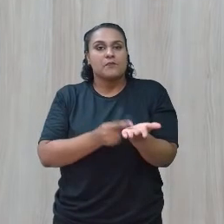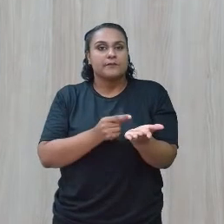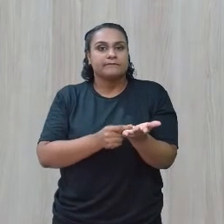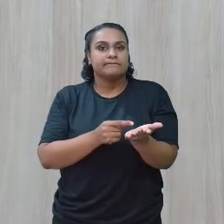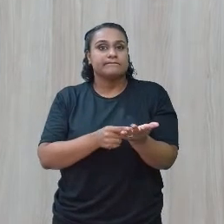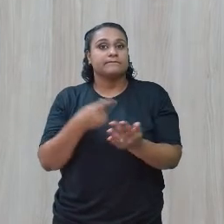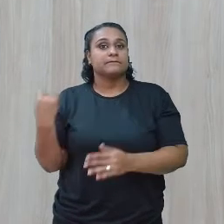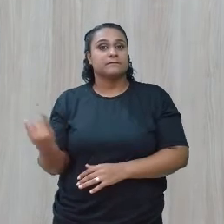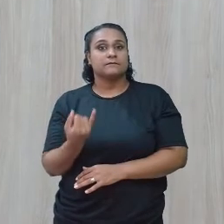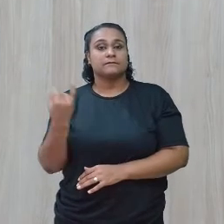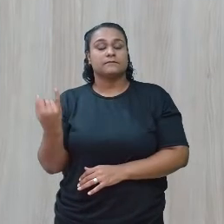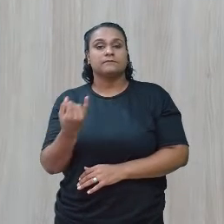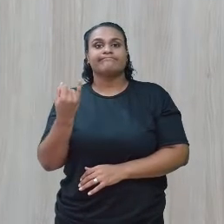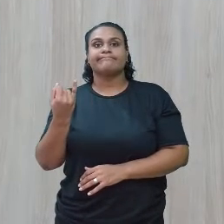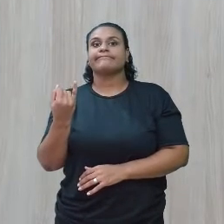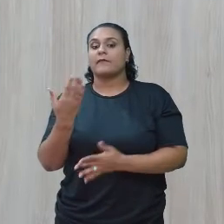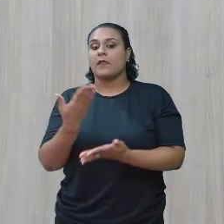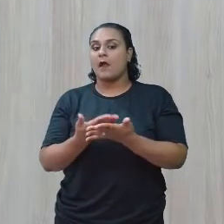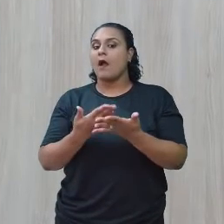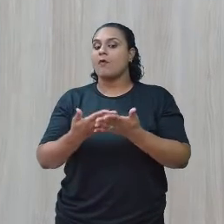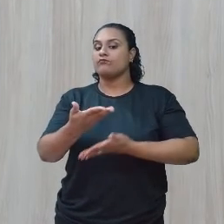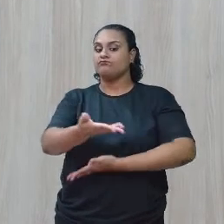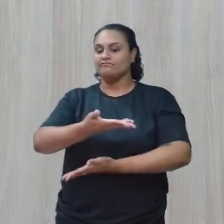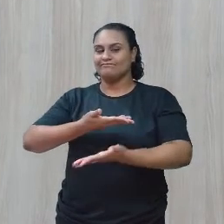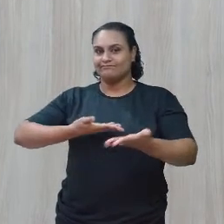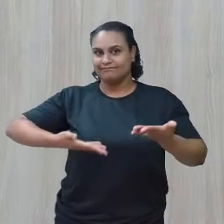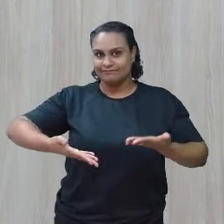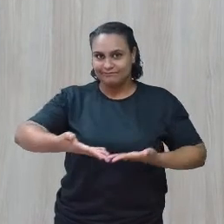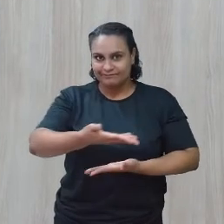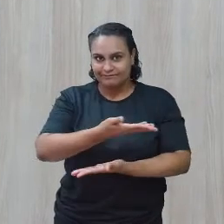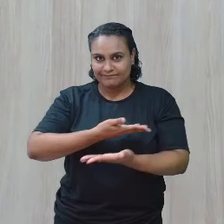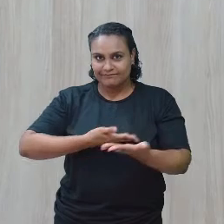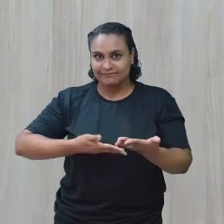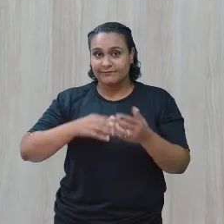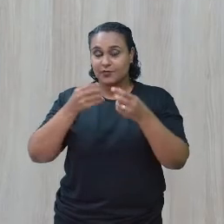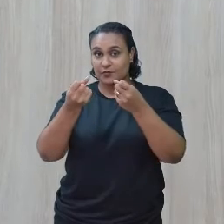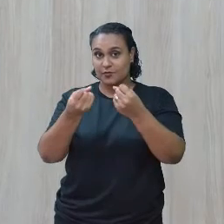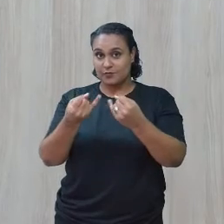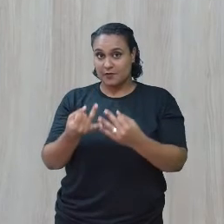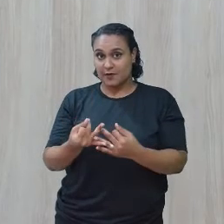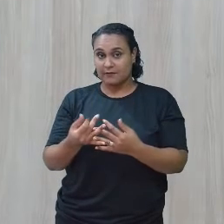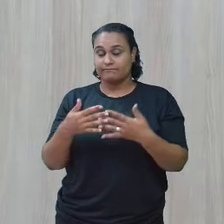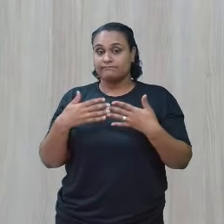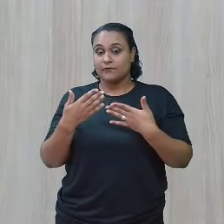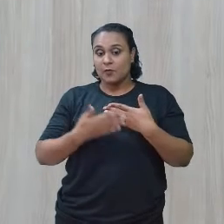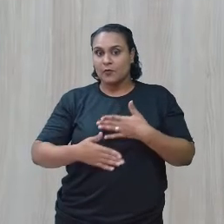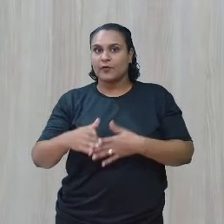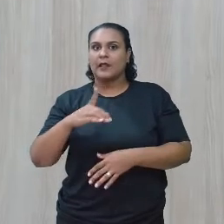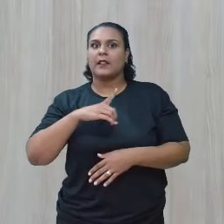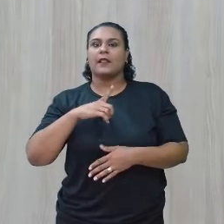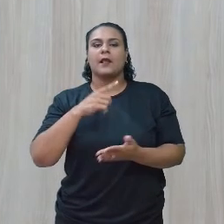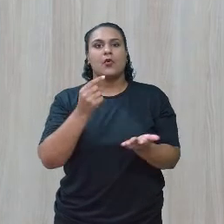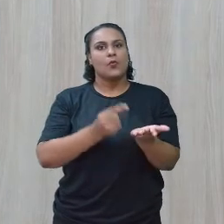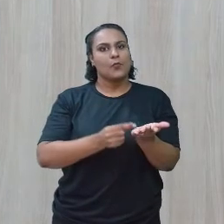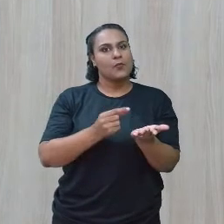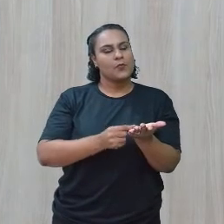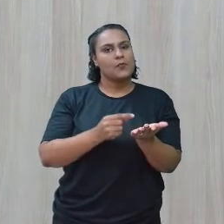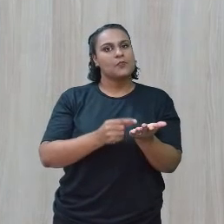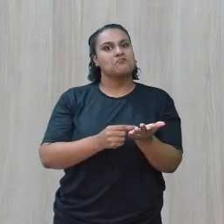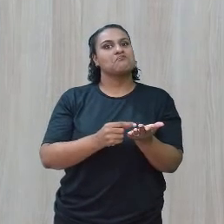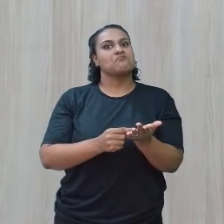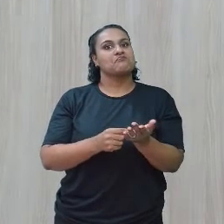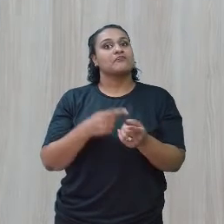essa aula ela tenha essa interação, tá bom? Então, como eu falei há pouco, a partir de agora a gente já tem um aplicativo onde você